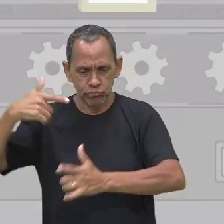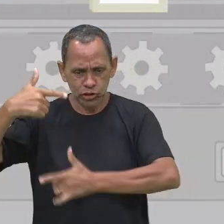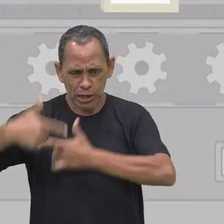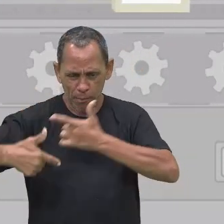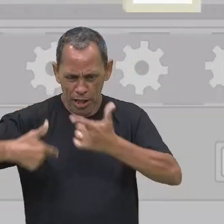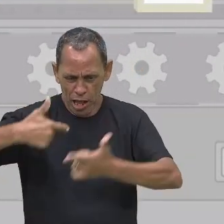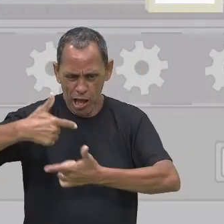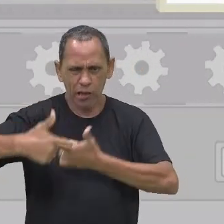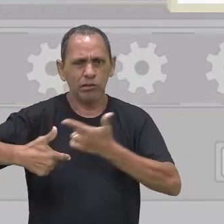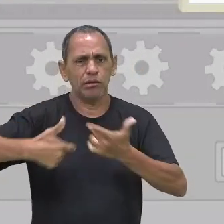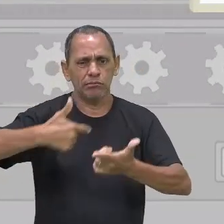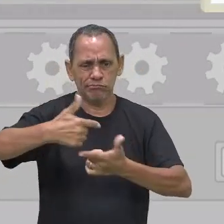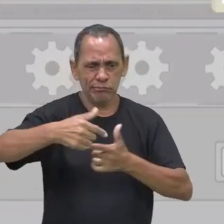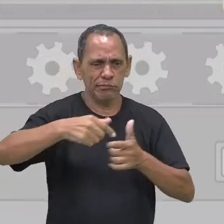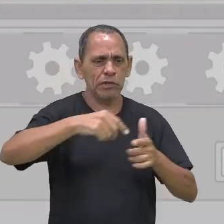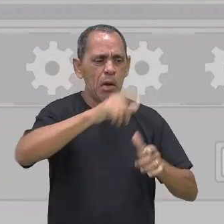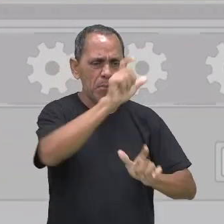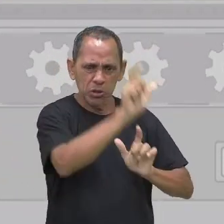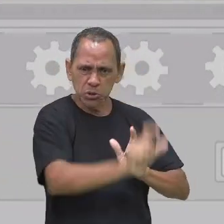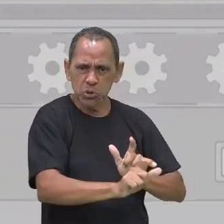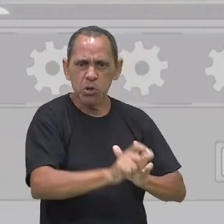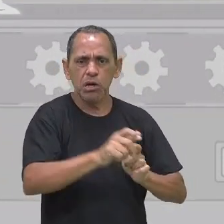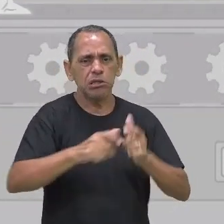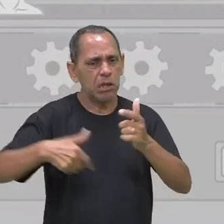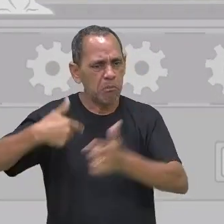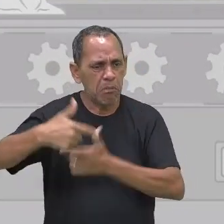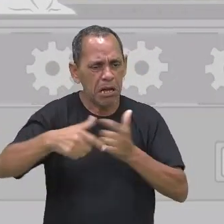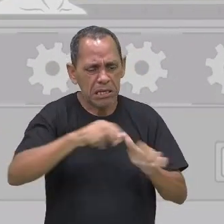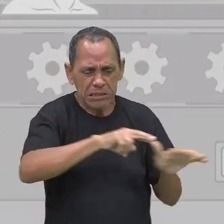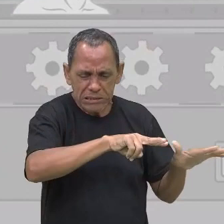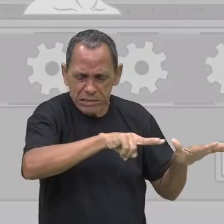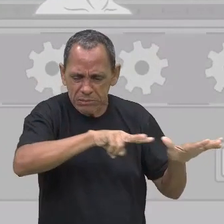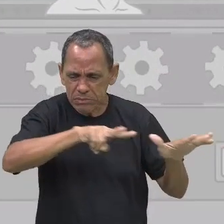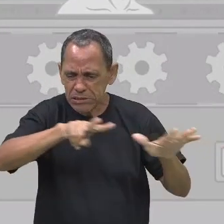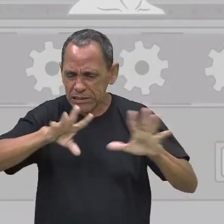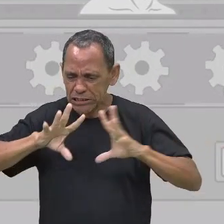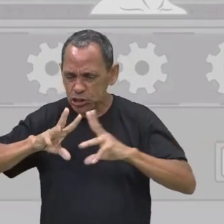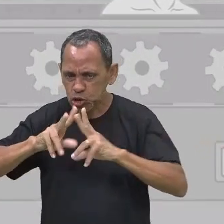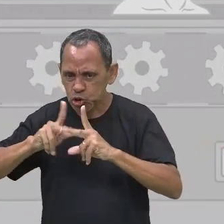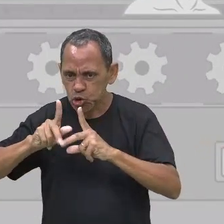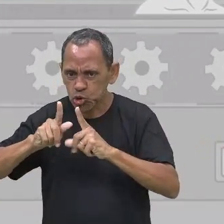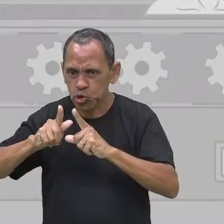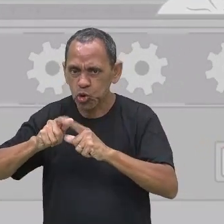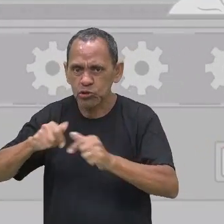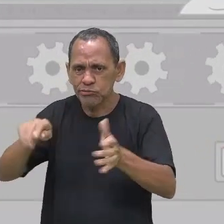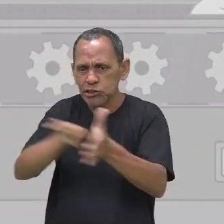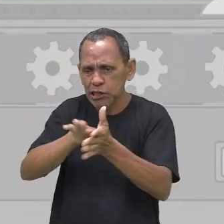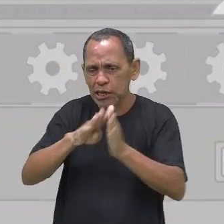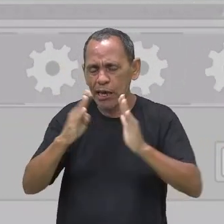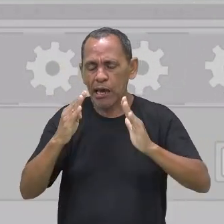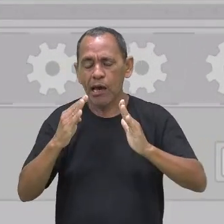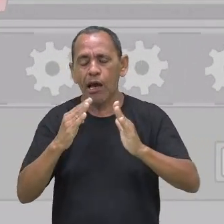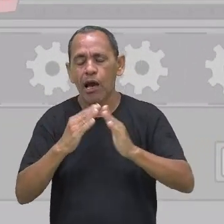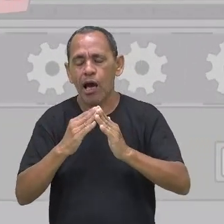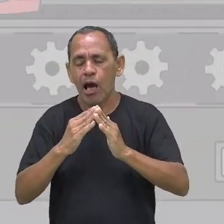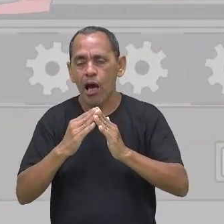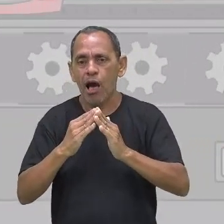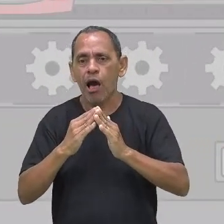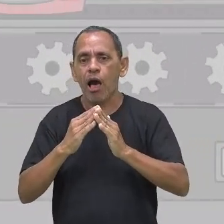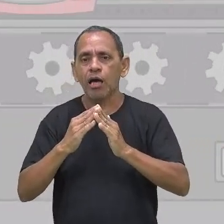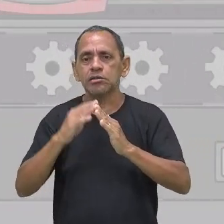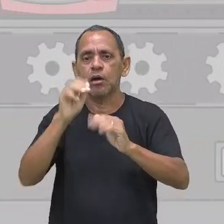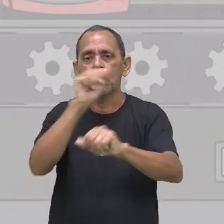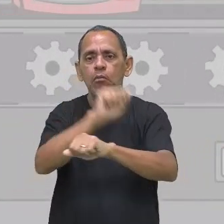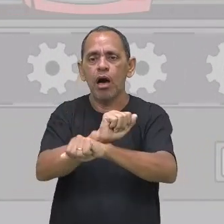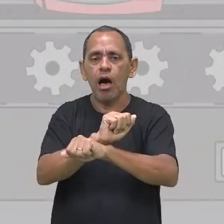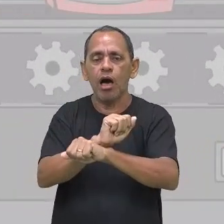semana toda, né? Então quando é no fim de semana, o que ele vai? Vai chegar em casa, ele vai assistir um